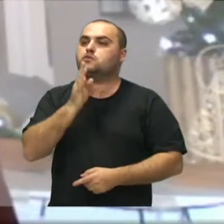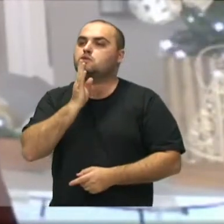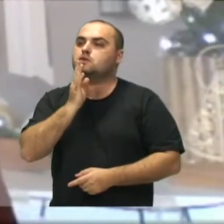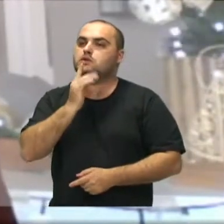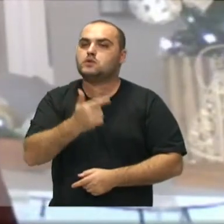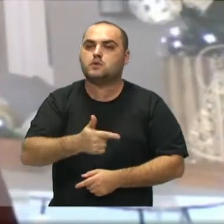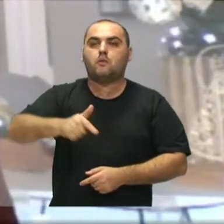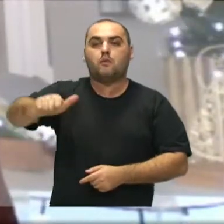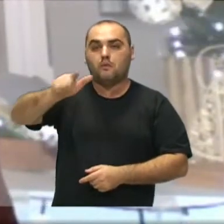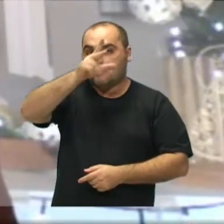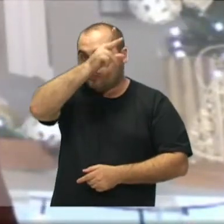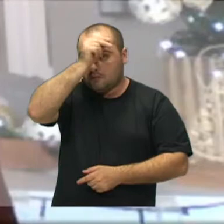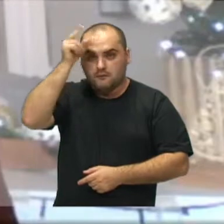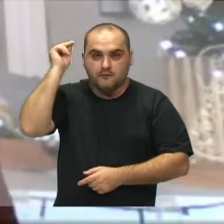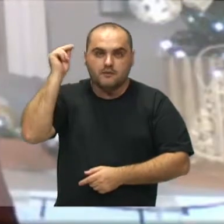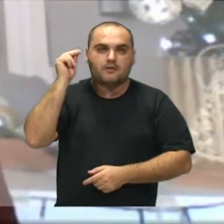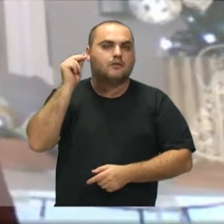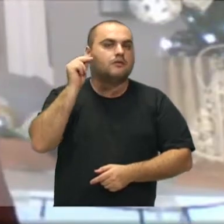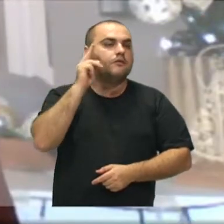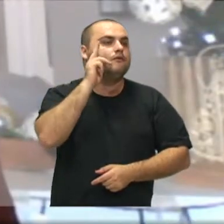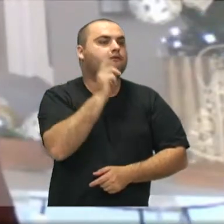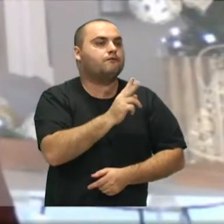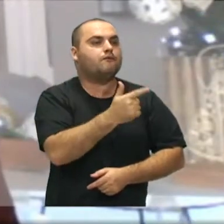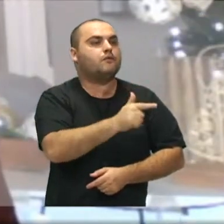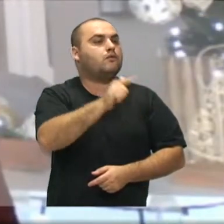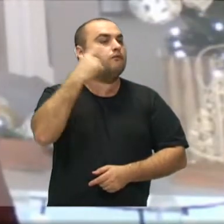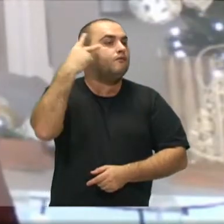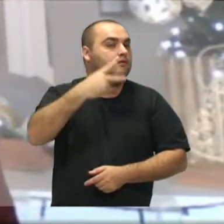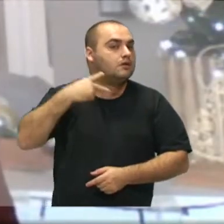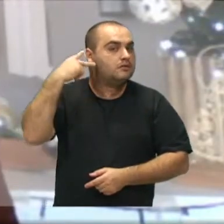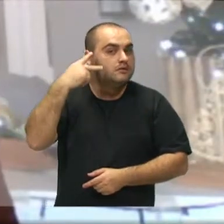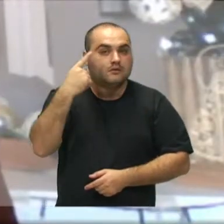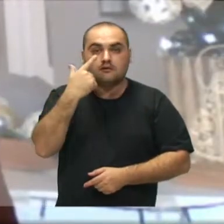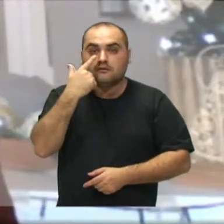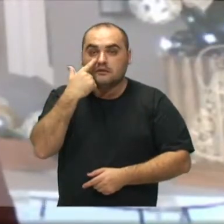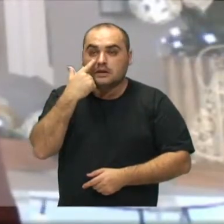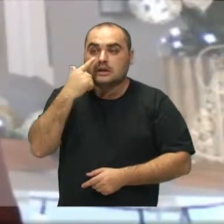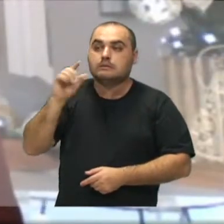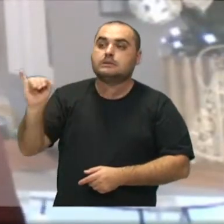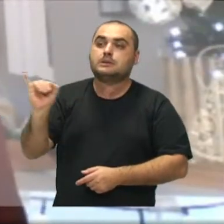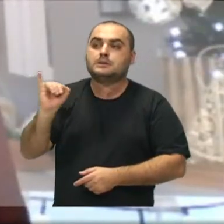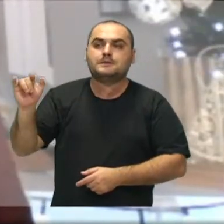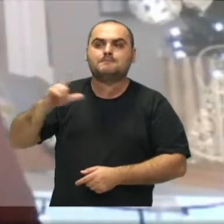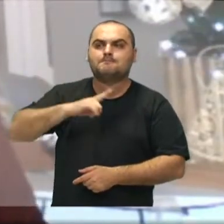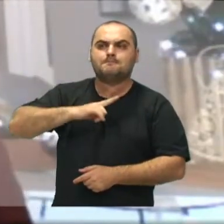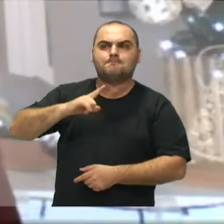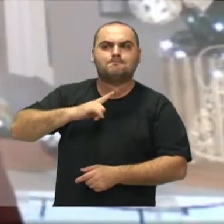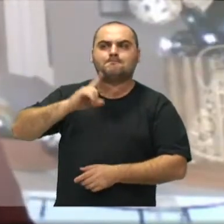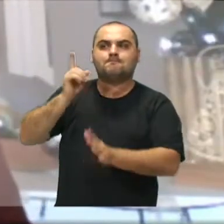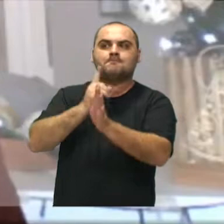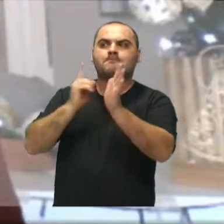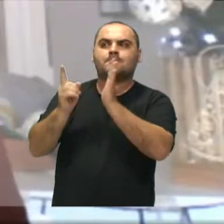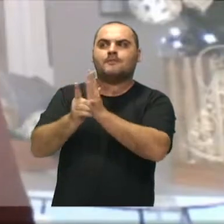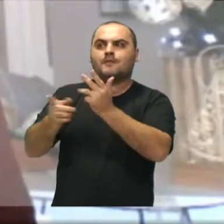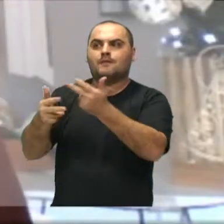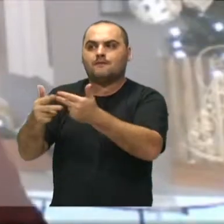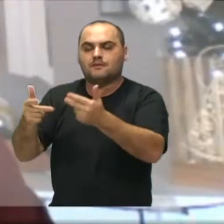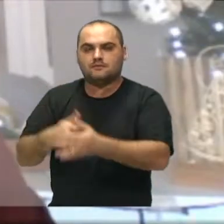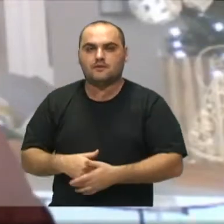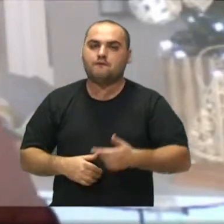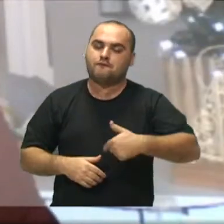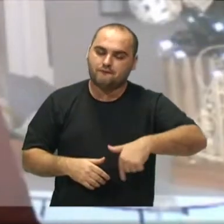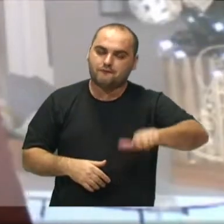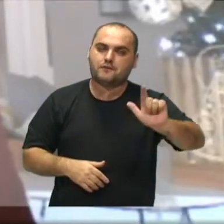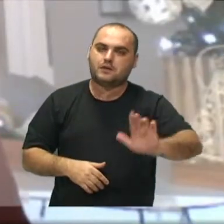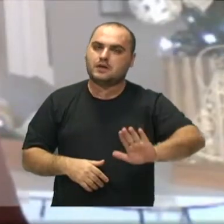prefeitos, ter uma visão com outros vereadores, ver o quanto que Itajaí é privilegiada em algumas coisas, enquanto precisa melhorar. Fui